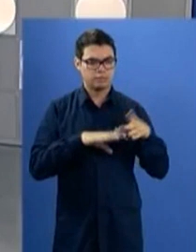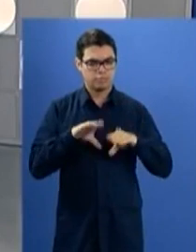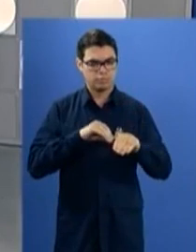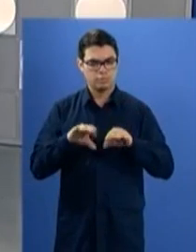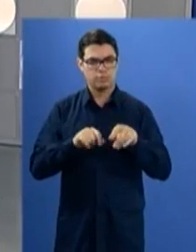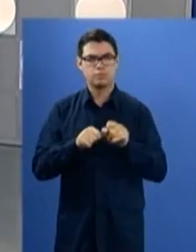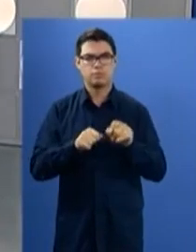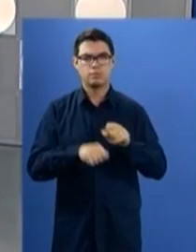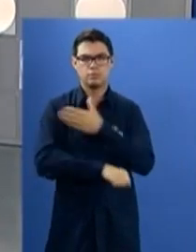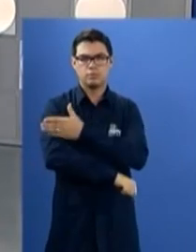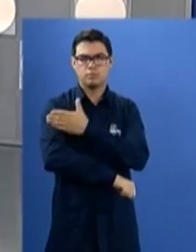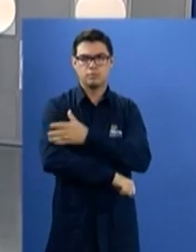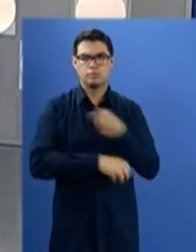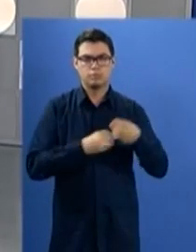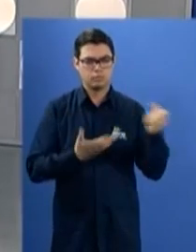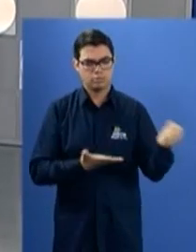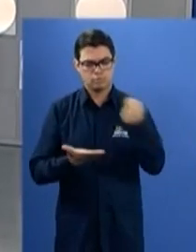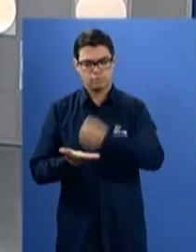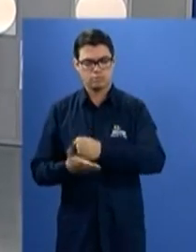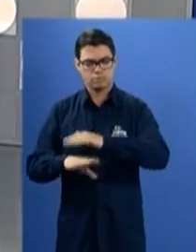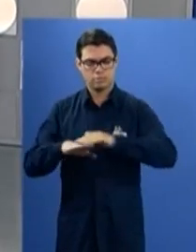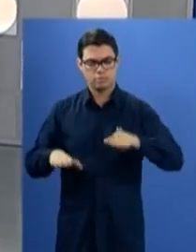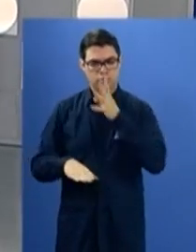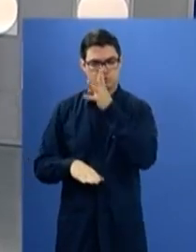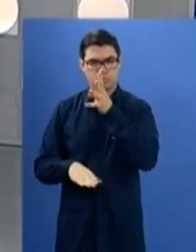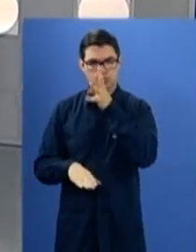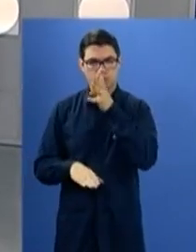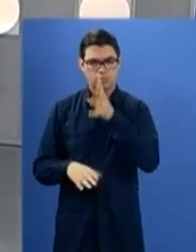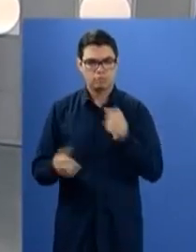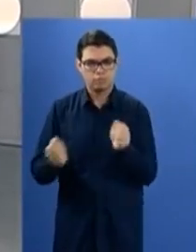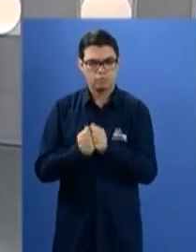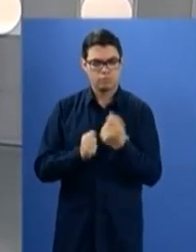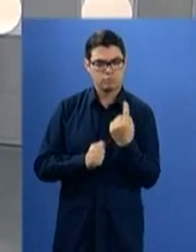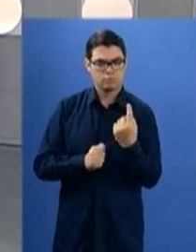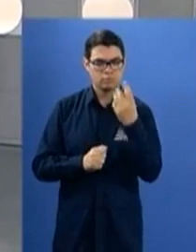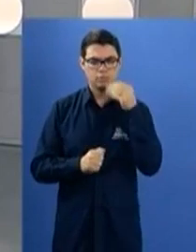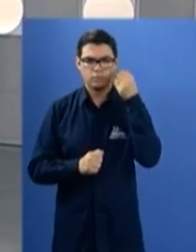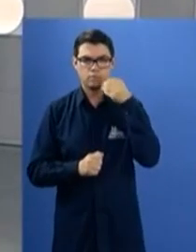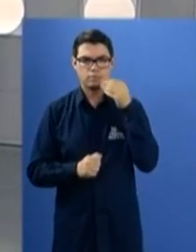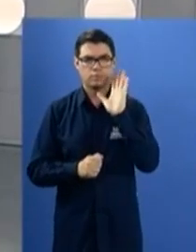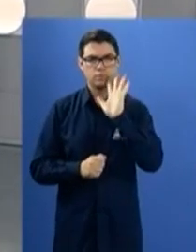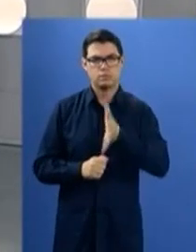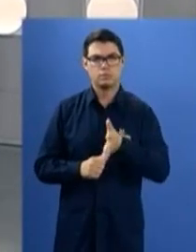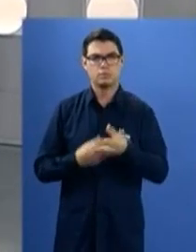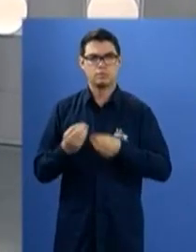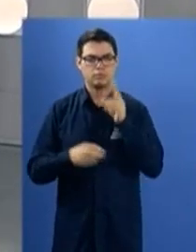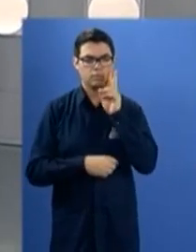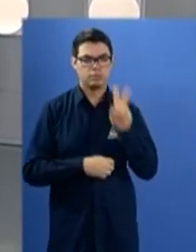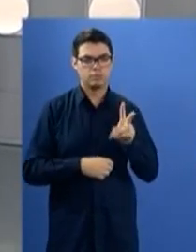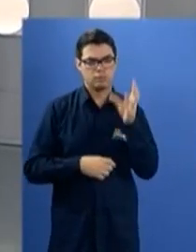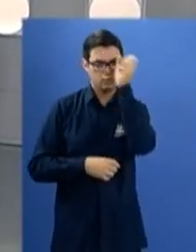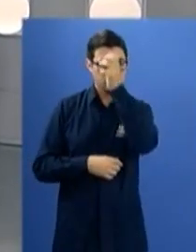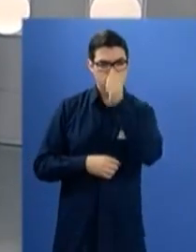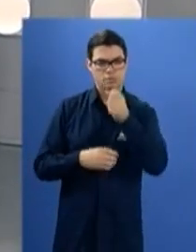está treinado ou apenas foi colocado ali ao lado de um funcionário mais experiente para observar e aprender a